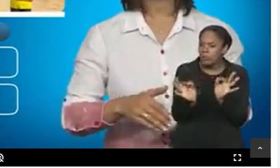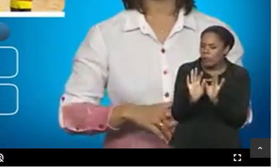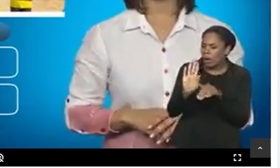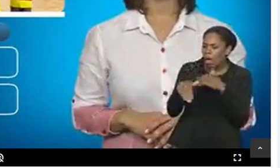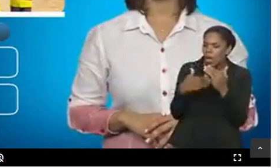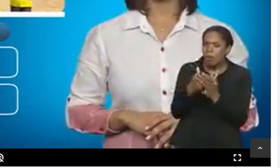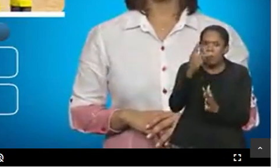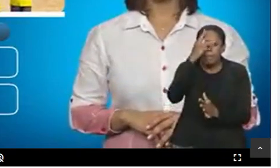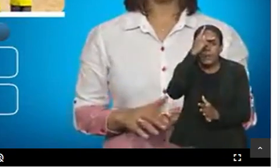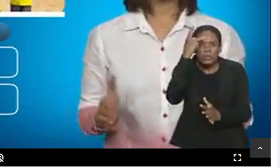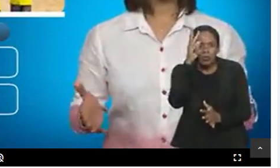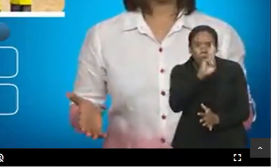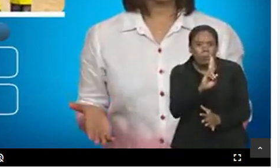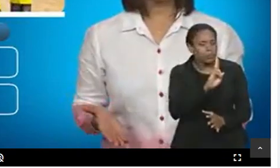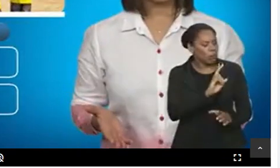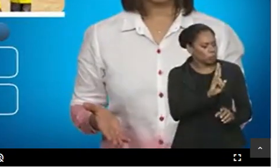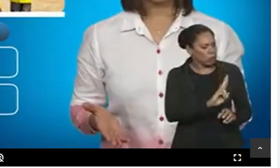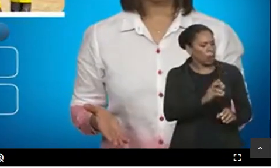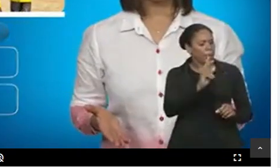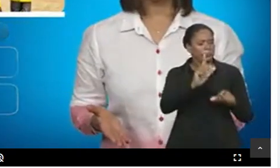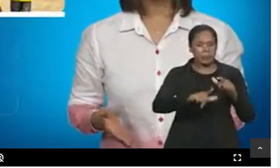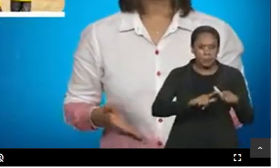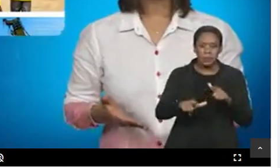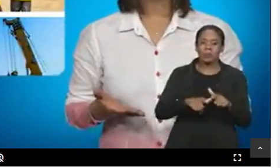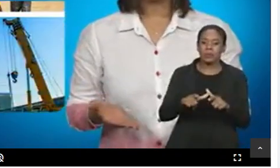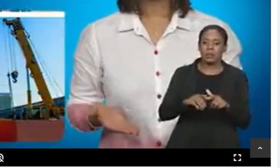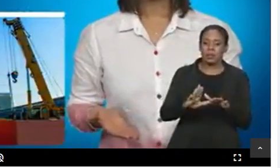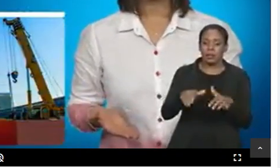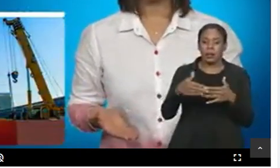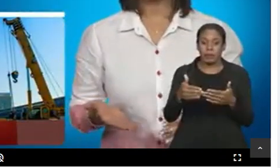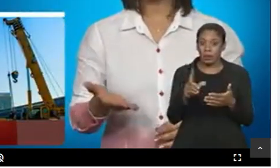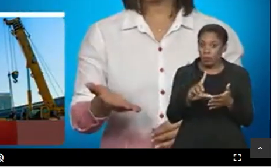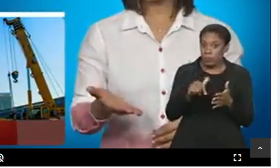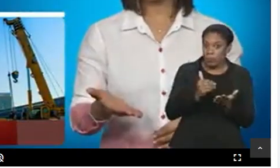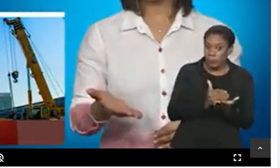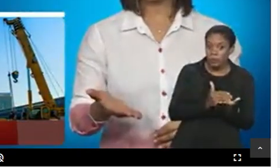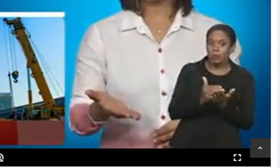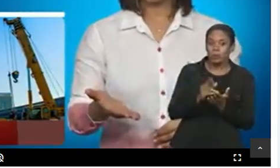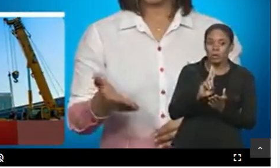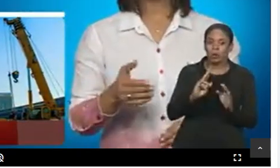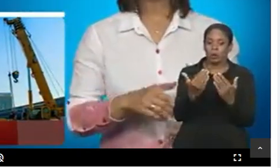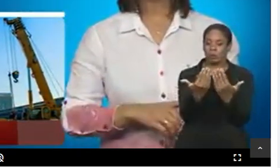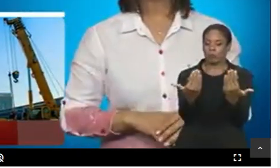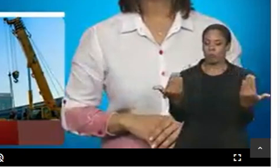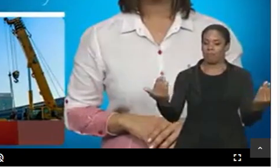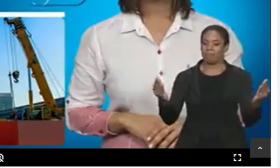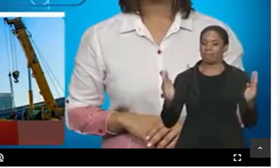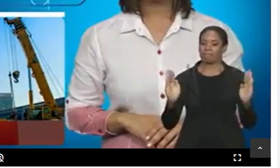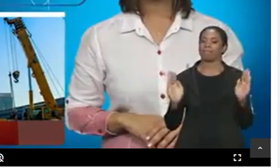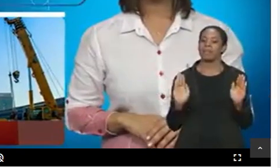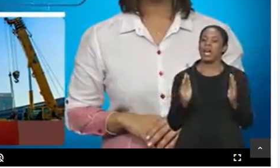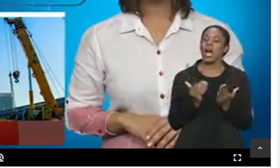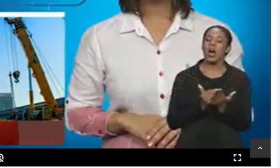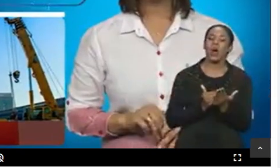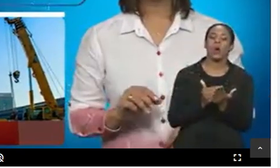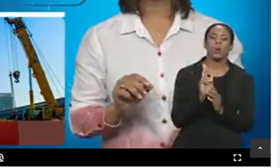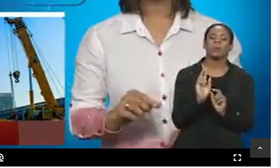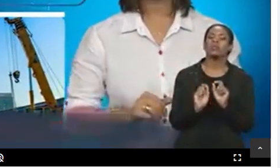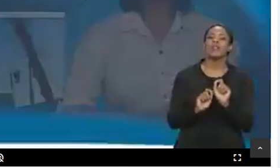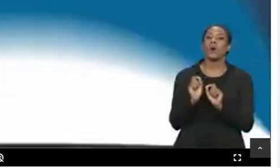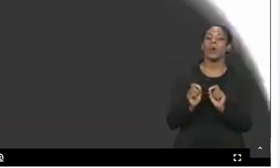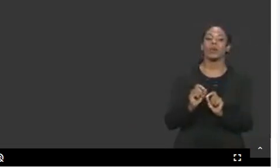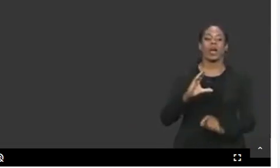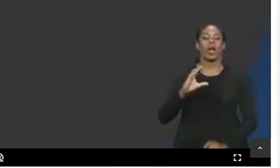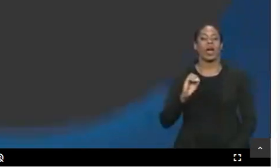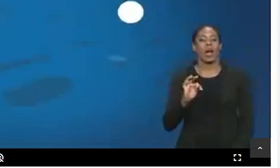funcionários e equipamentos. Logo no começo da obra, depois de colocadas as cercas e os tapumes, a gente começou o trabalho de contenção